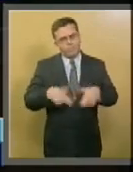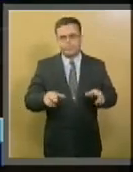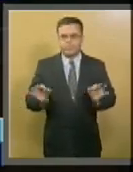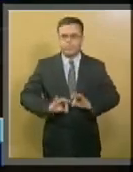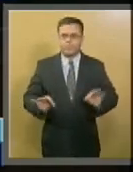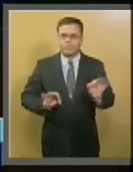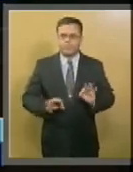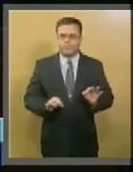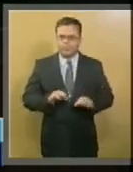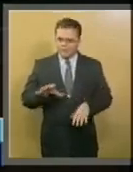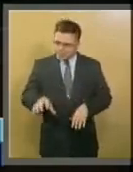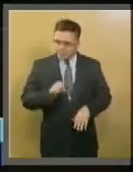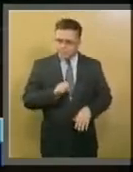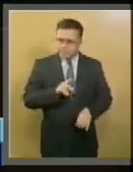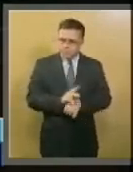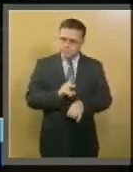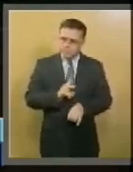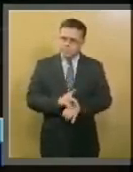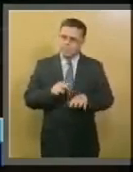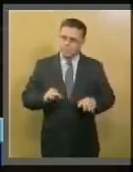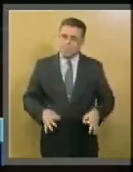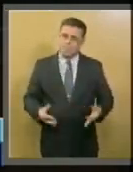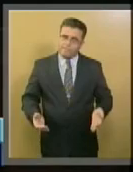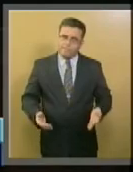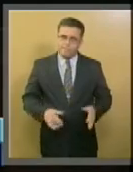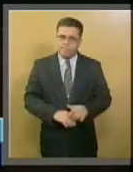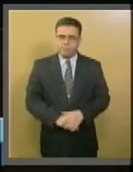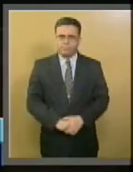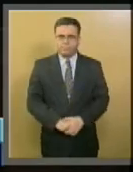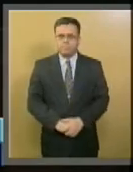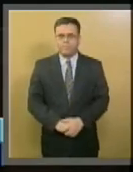Se pegou, cria, né? Tem que cuidar, né?